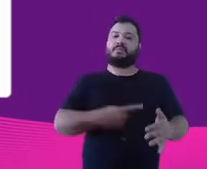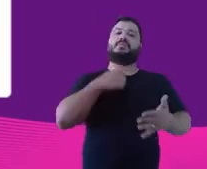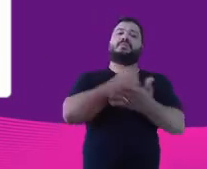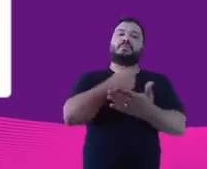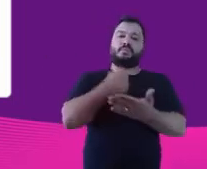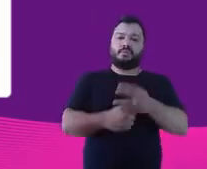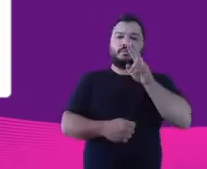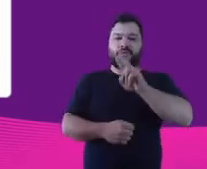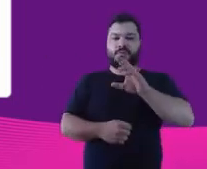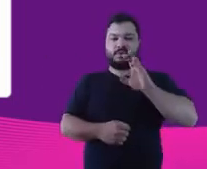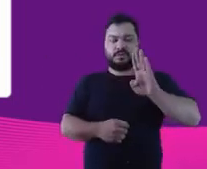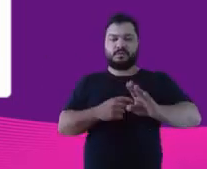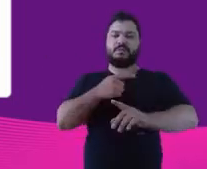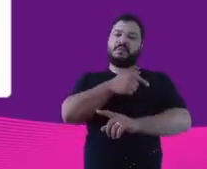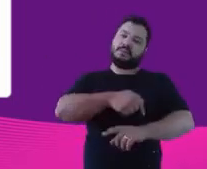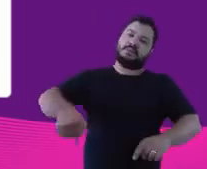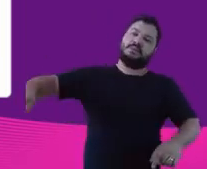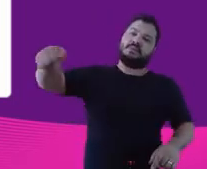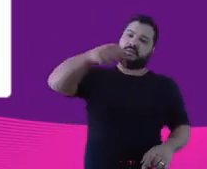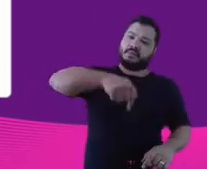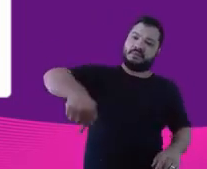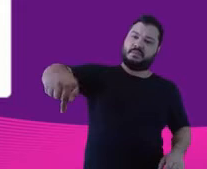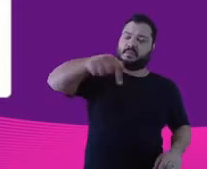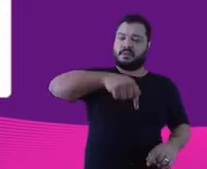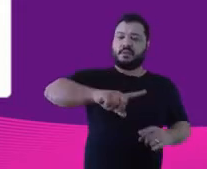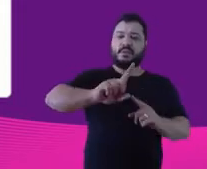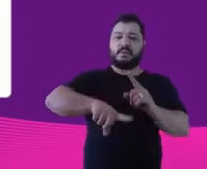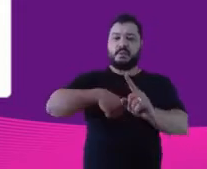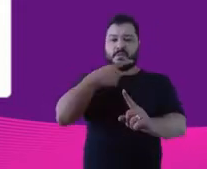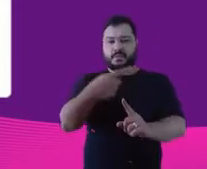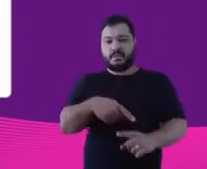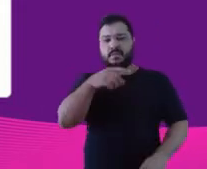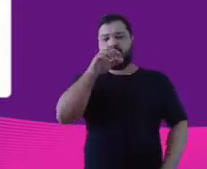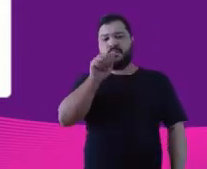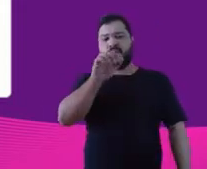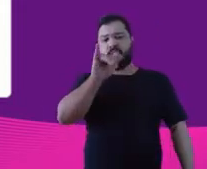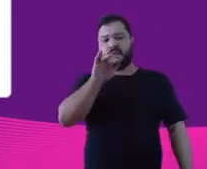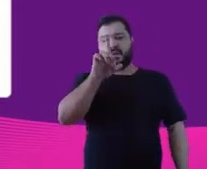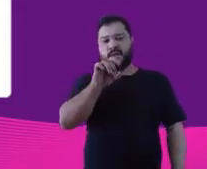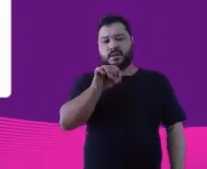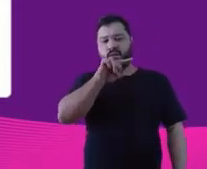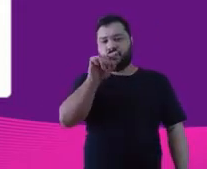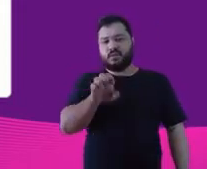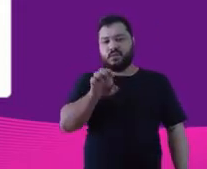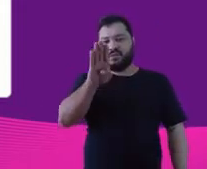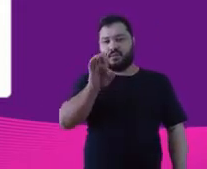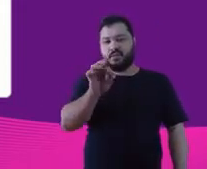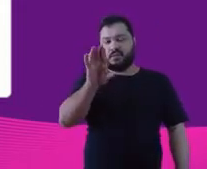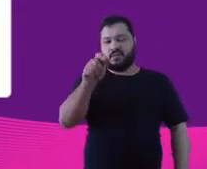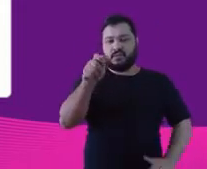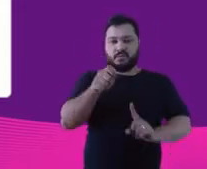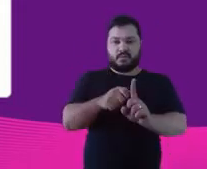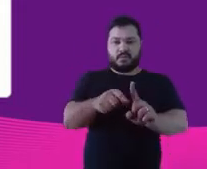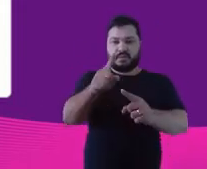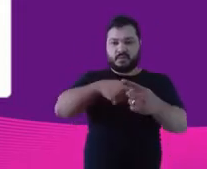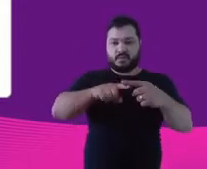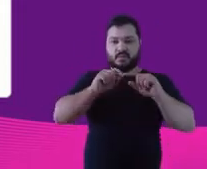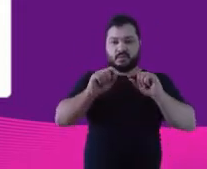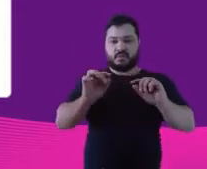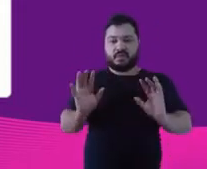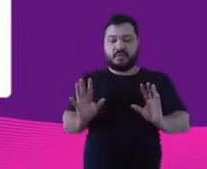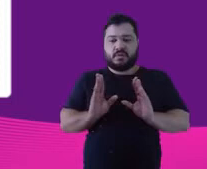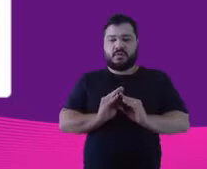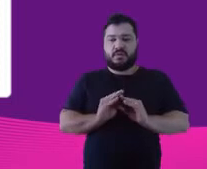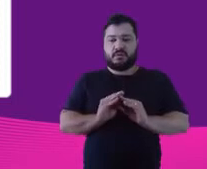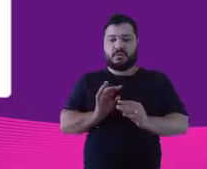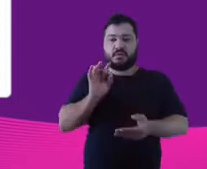VCD semanal, mais o ácido eletrônico mensal, e a ideia era seguir com consolidação, na